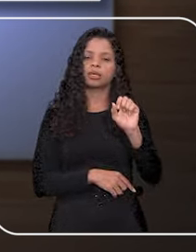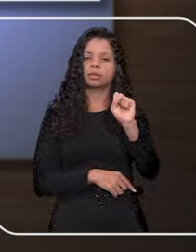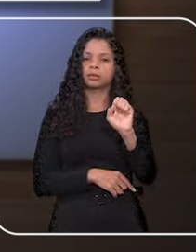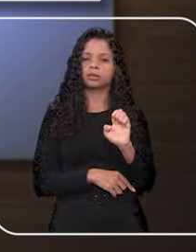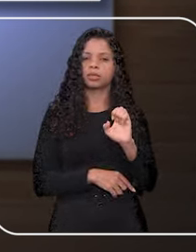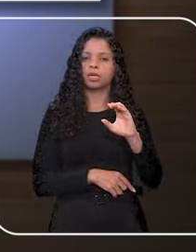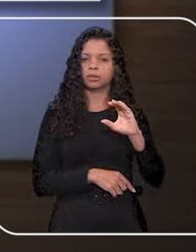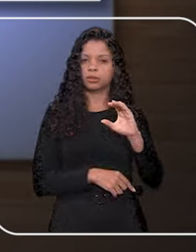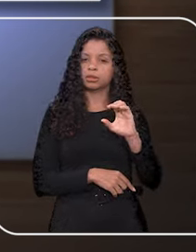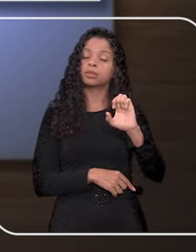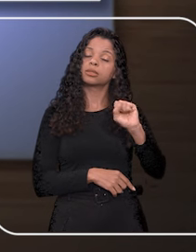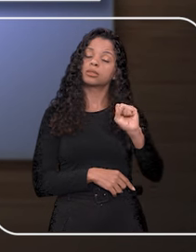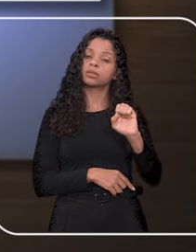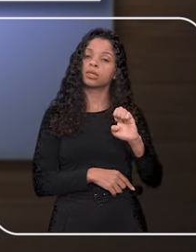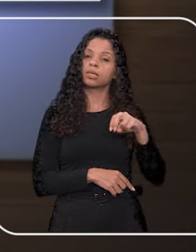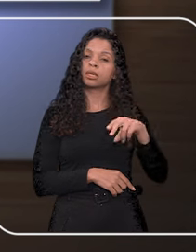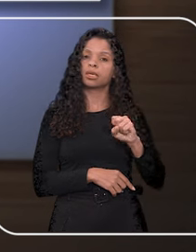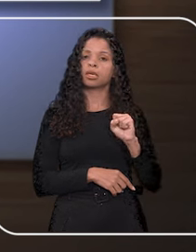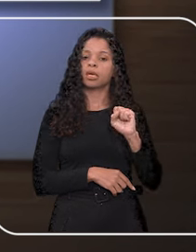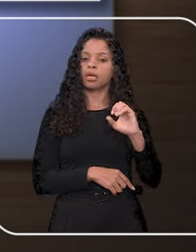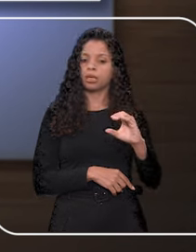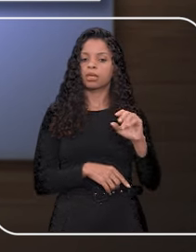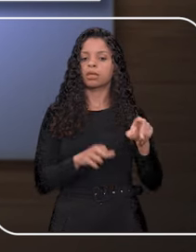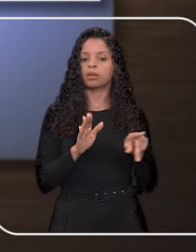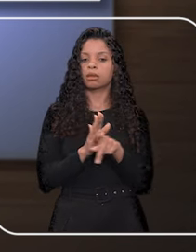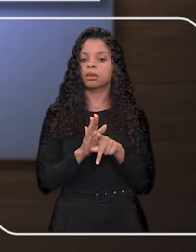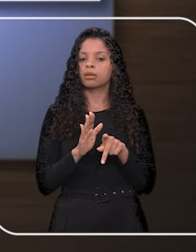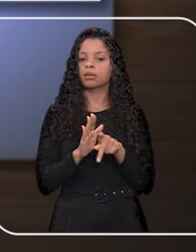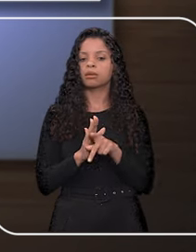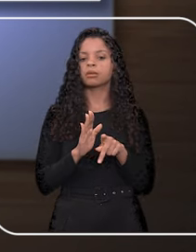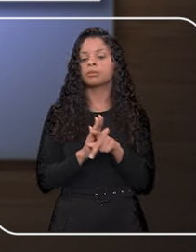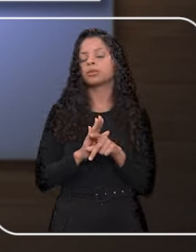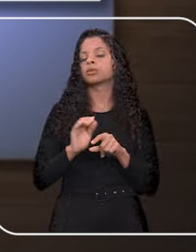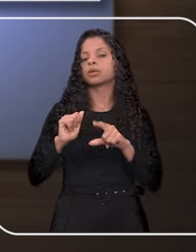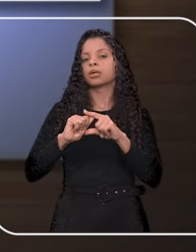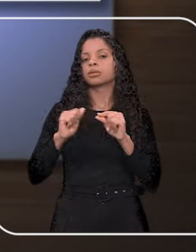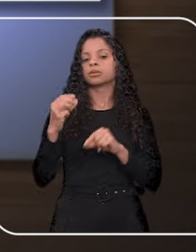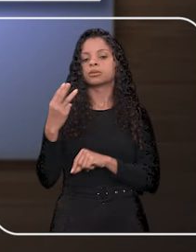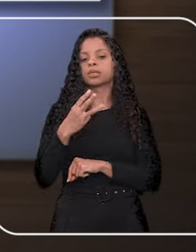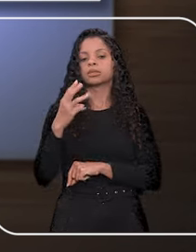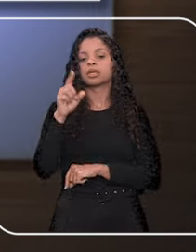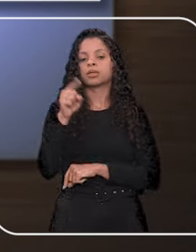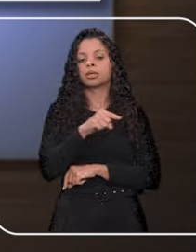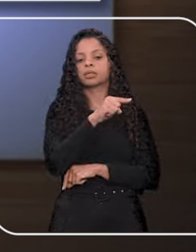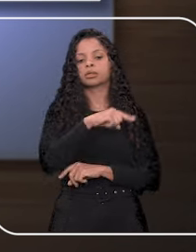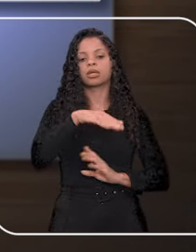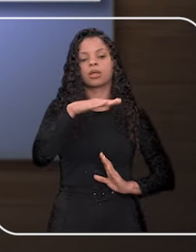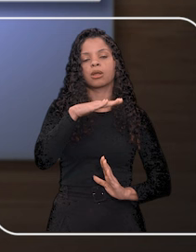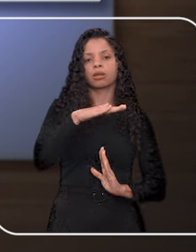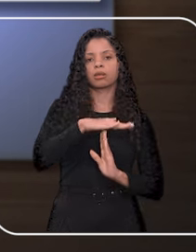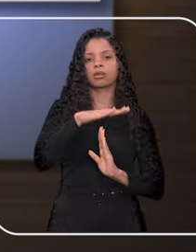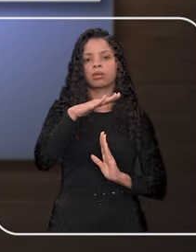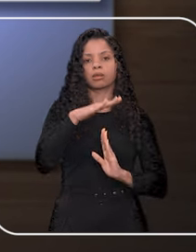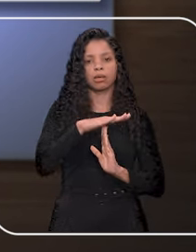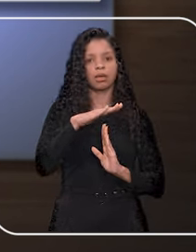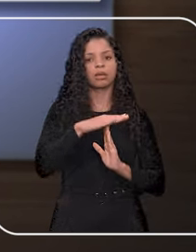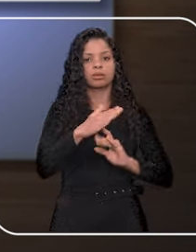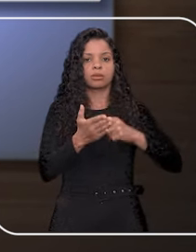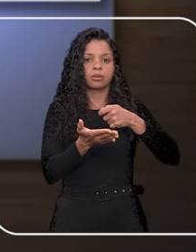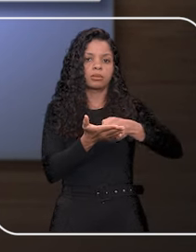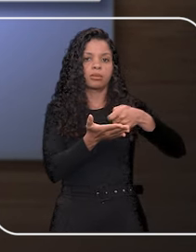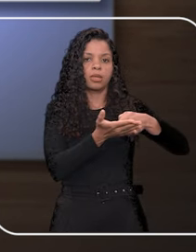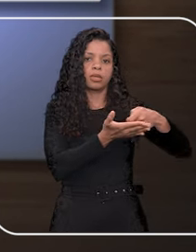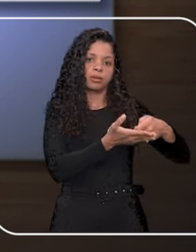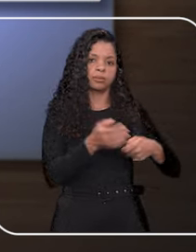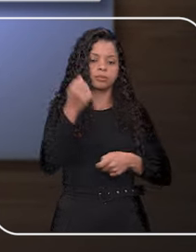Cesc e ao Senac assim como o seu artigo Tero expressamente revogou o teto limite para as